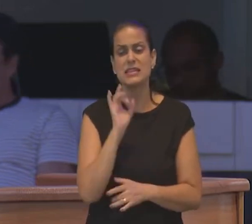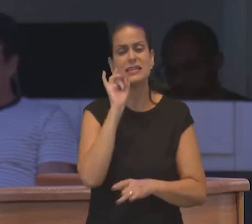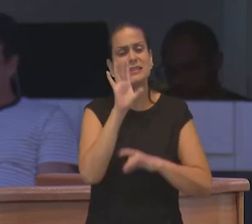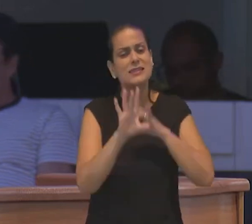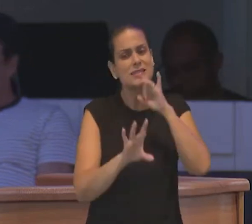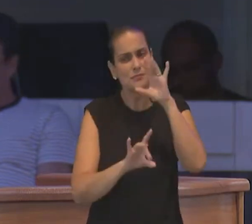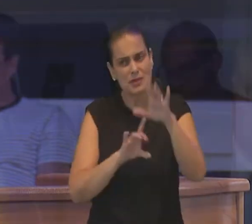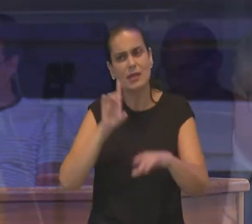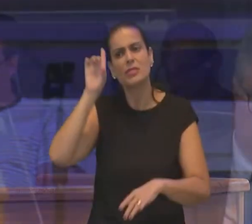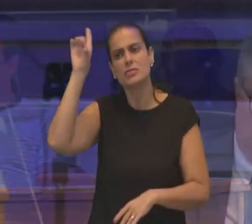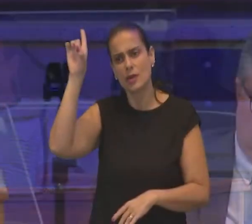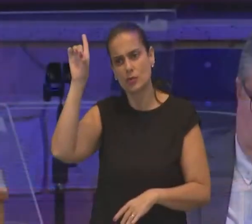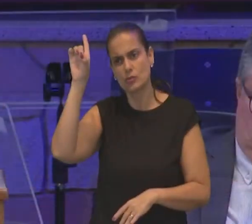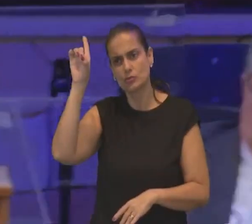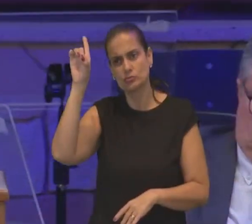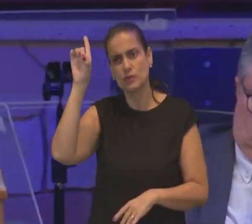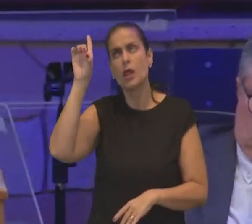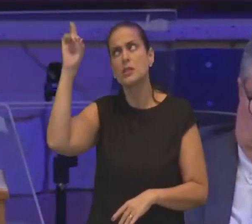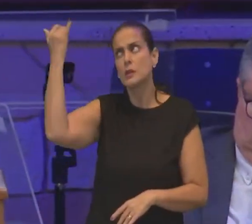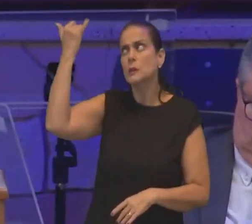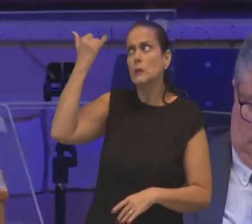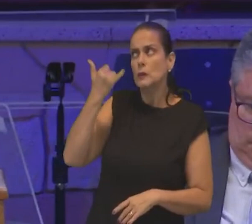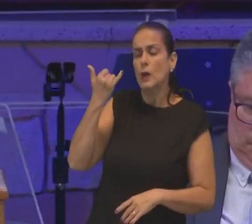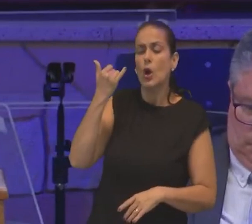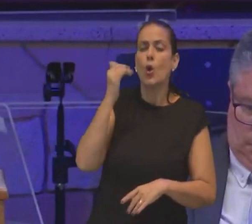especial de Deus: cuide desse rapaz.